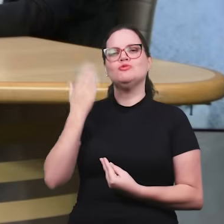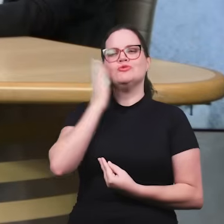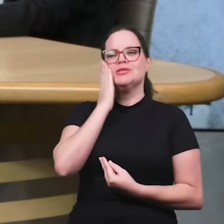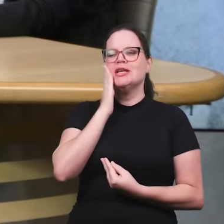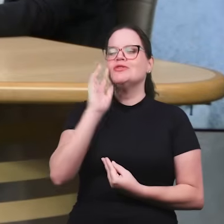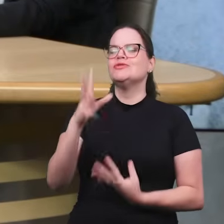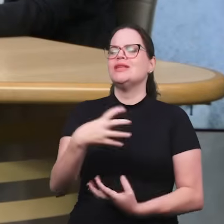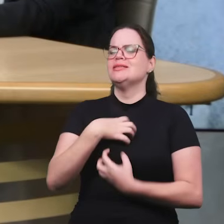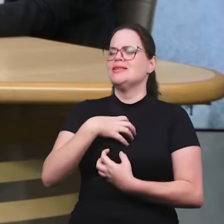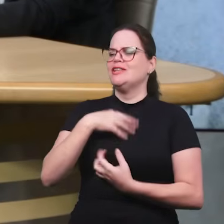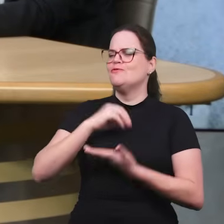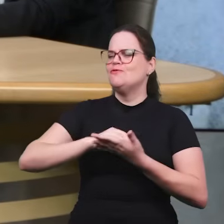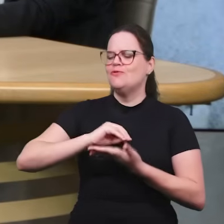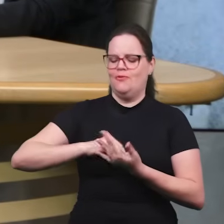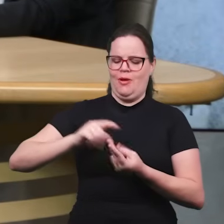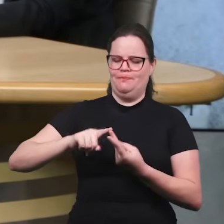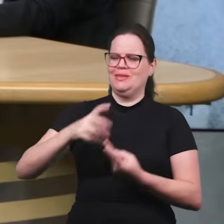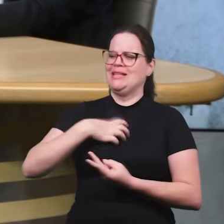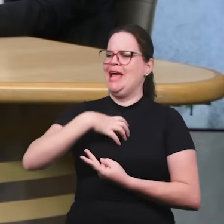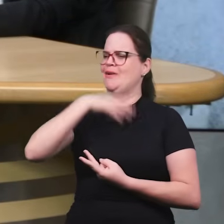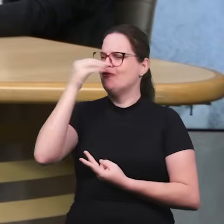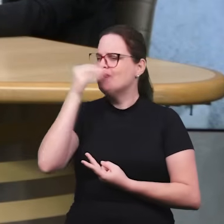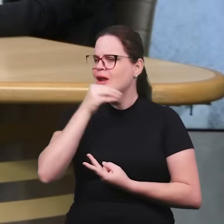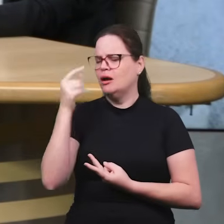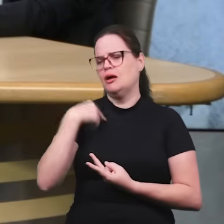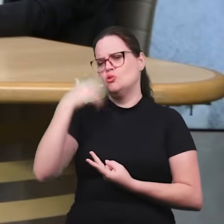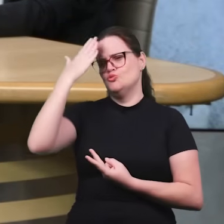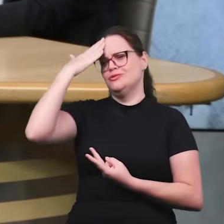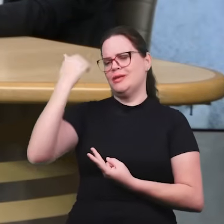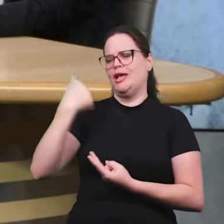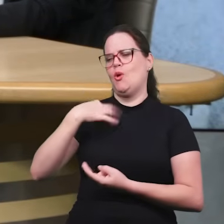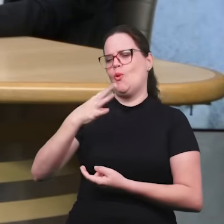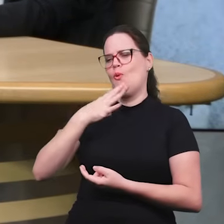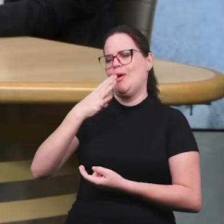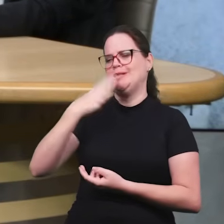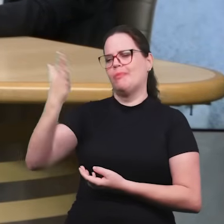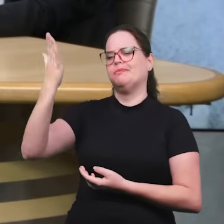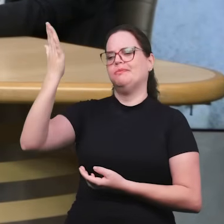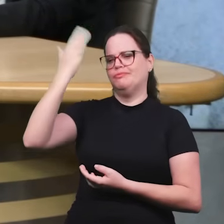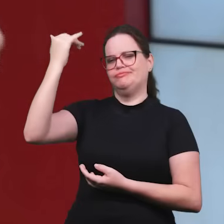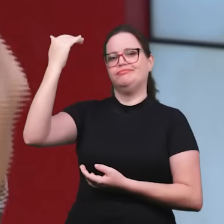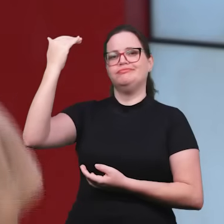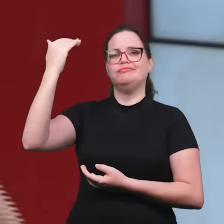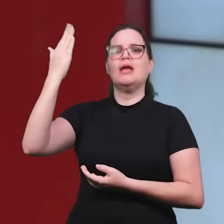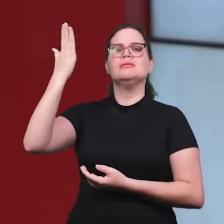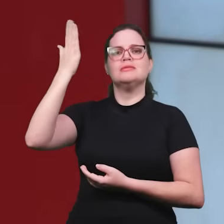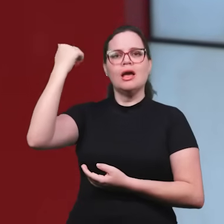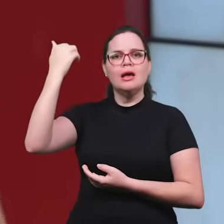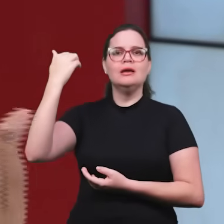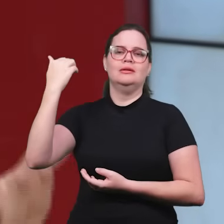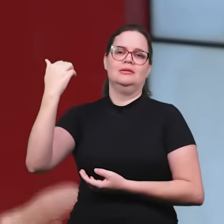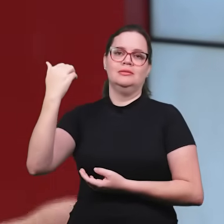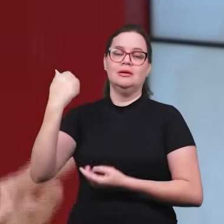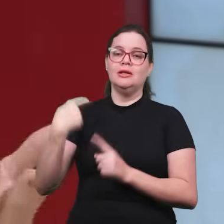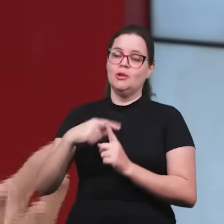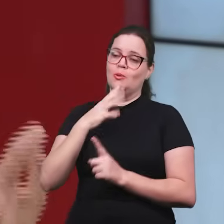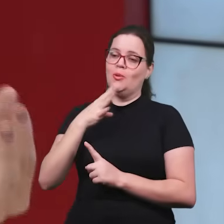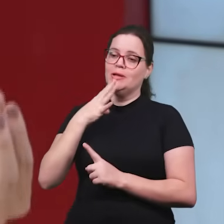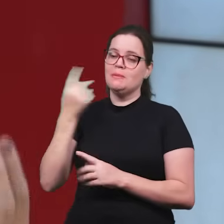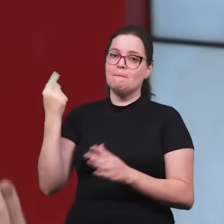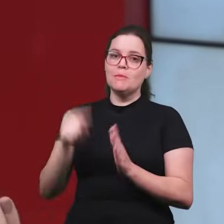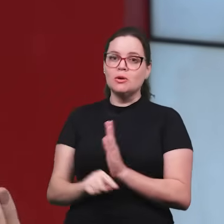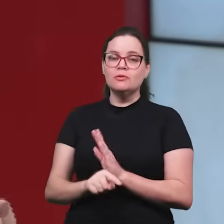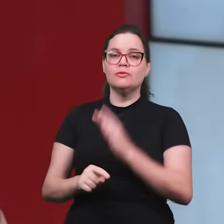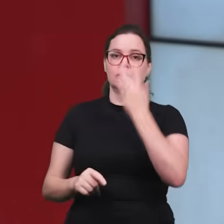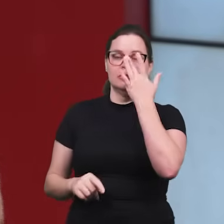as faltas dela, a fraqueza dela. O Senhor Jesus estava mostrando o quê? Eu te conheço, eu te conheço no profundo. E a palavra do Senhor